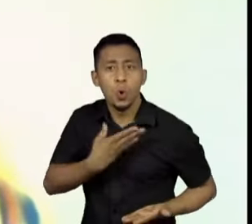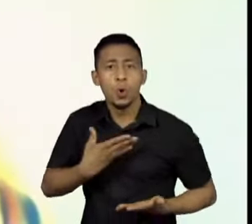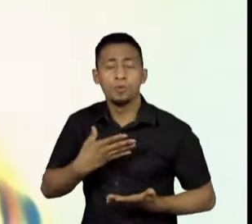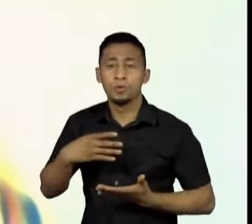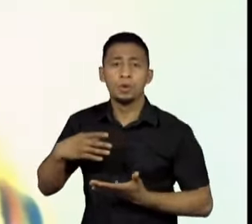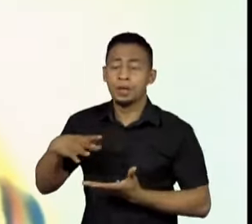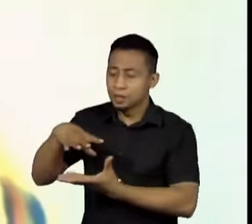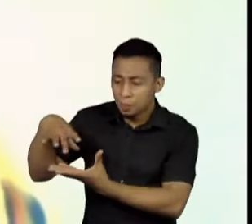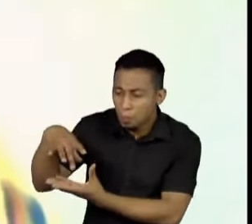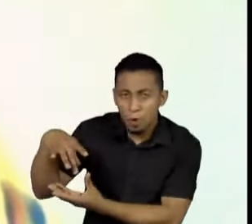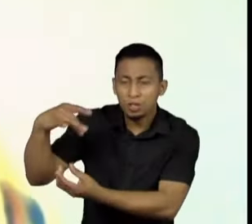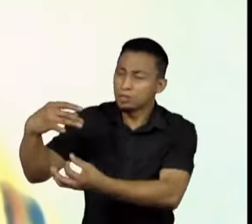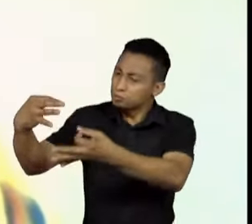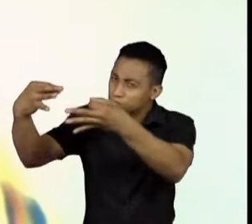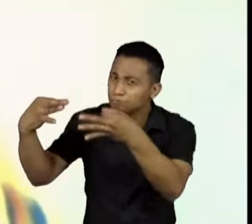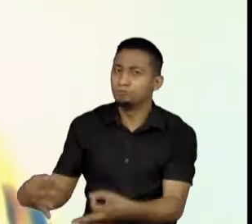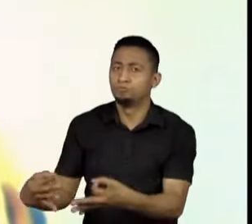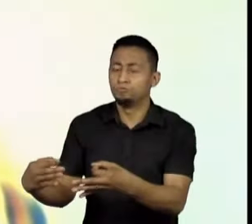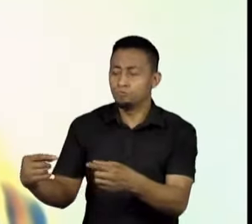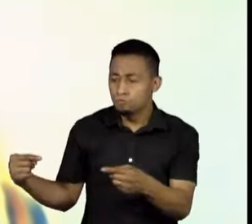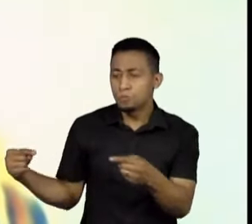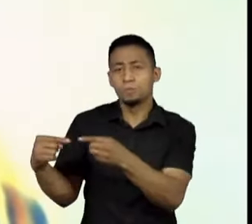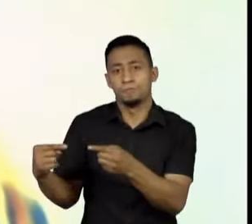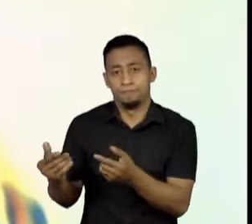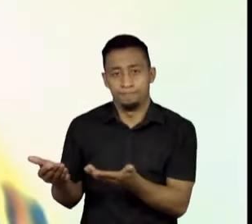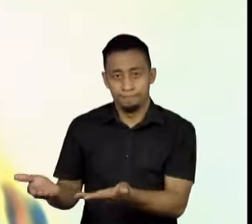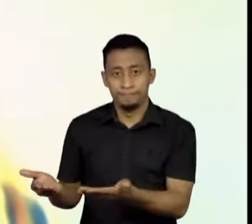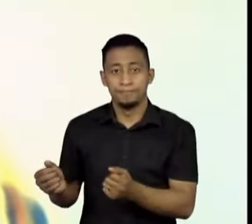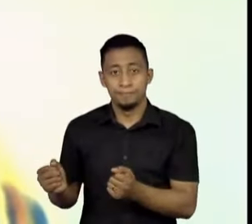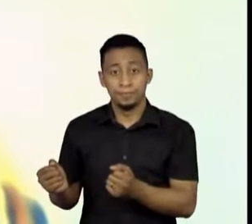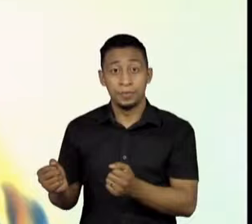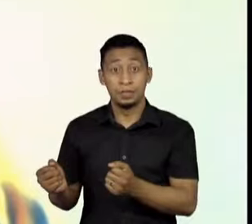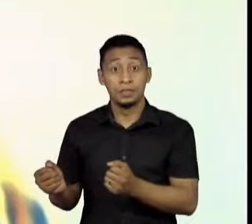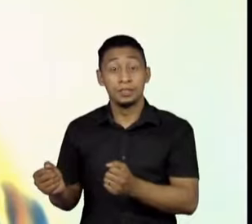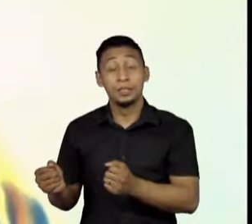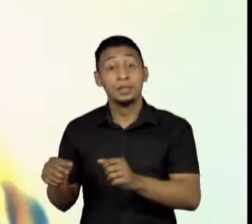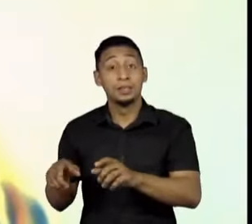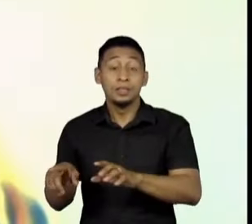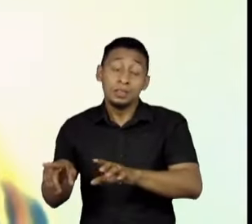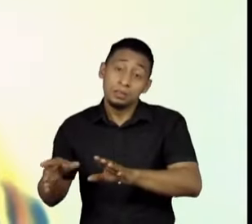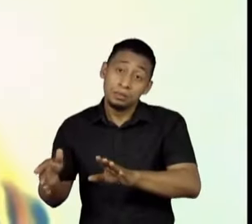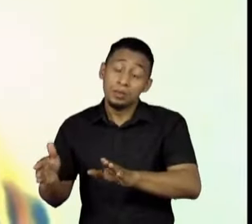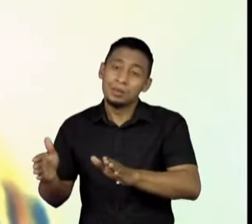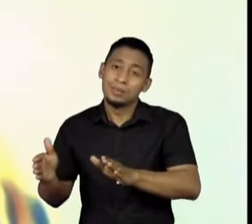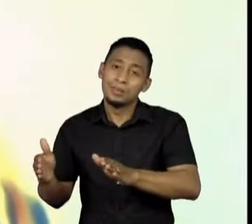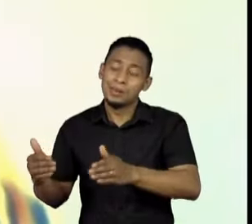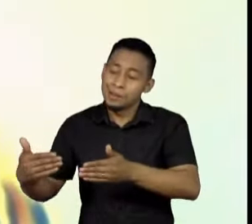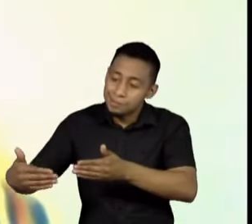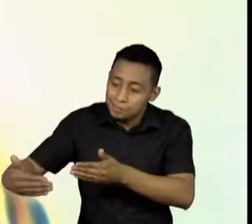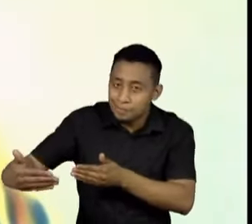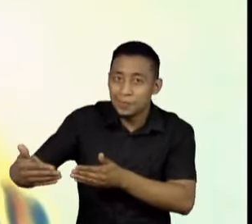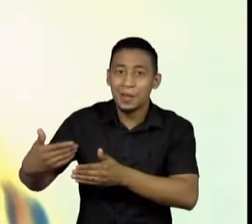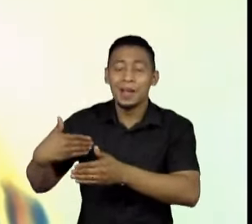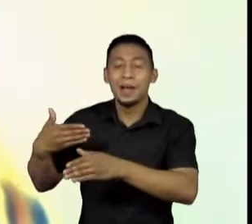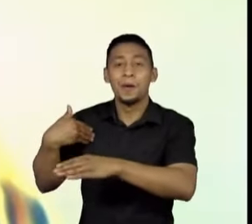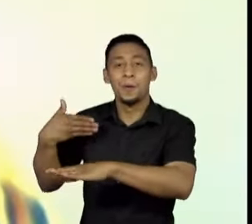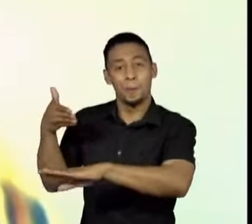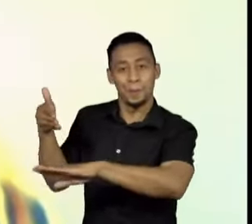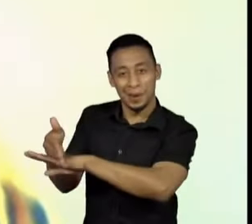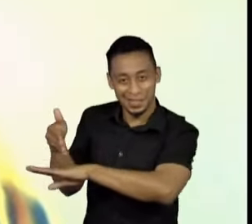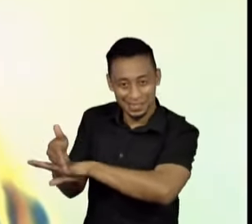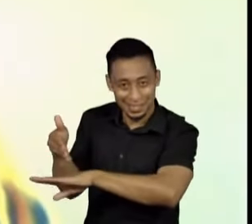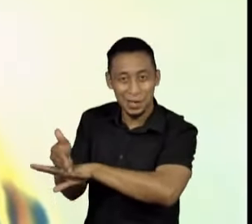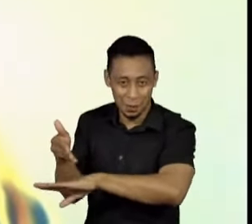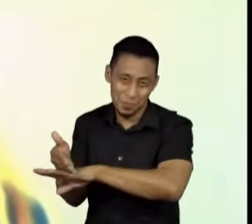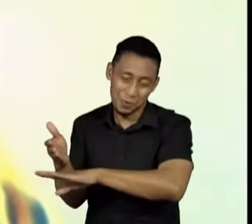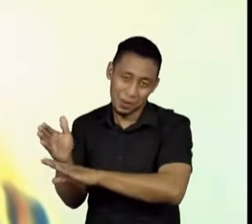democrática possível. Então, tem um momento que eu participo, que eu gosto